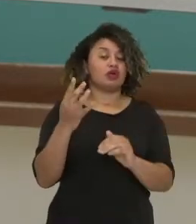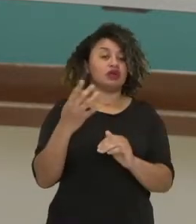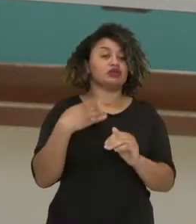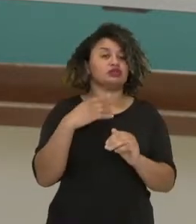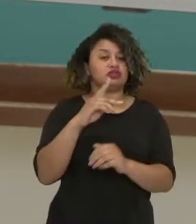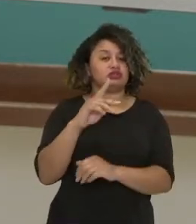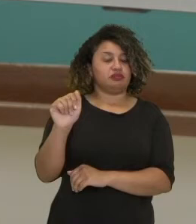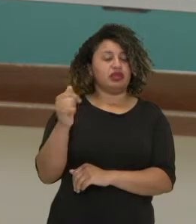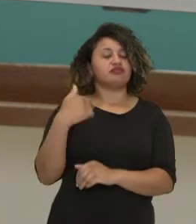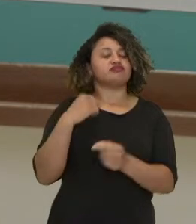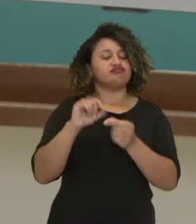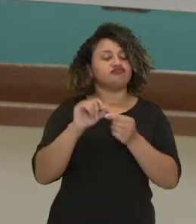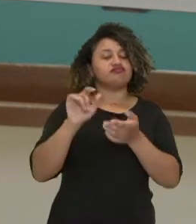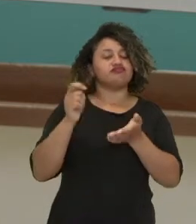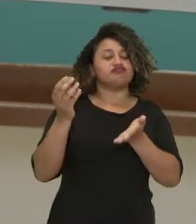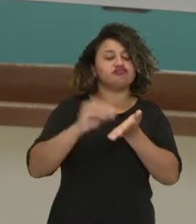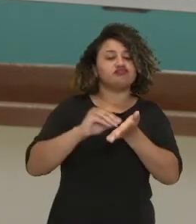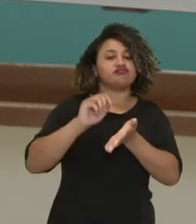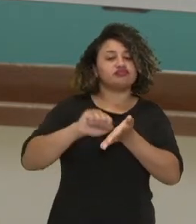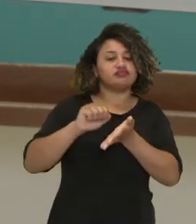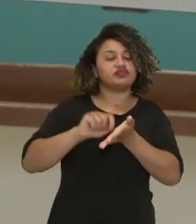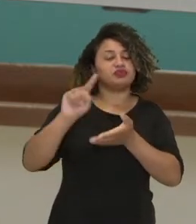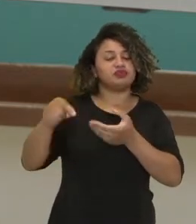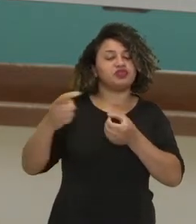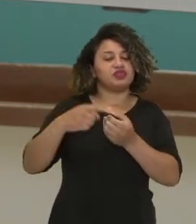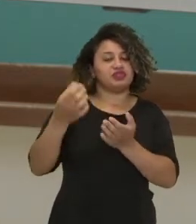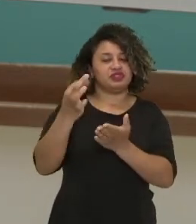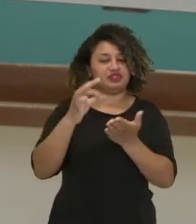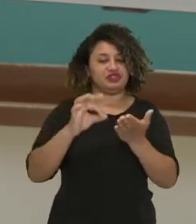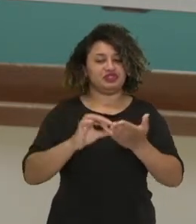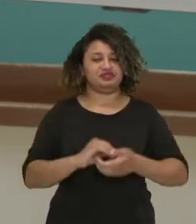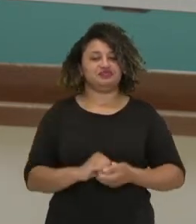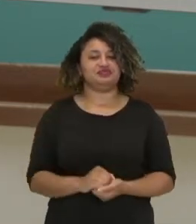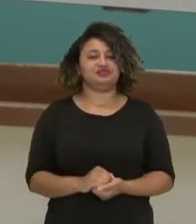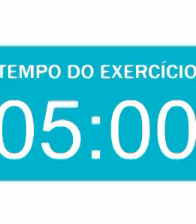façam isso, registrem no caderno e já a gente volta com a correção.